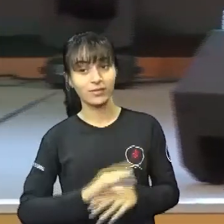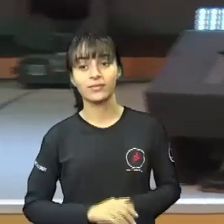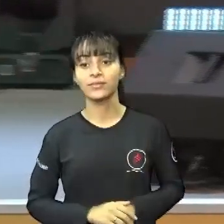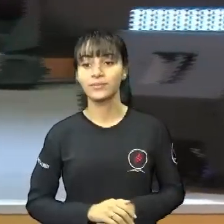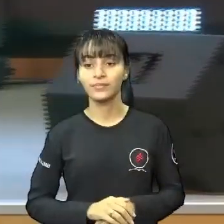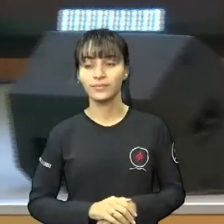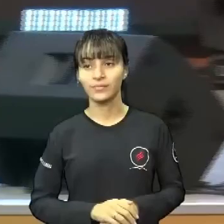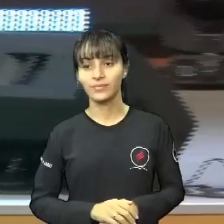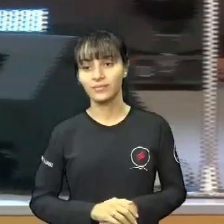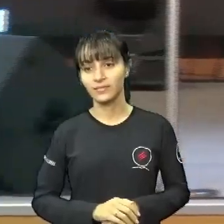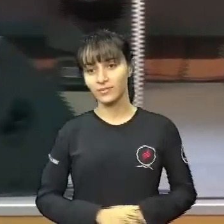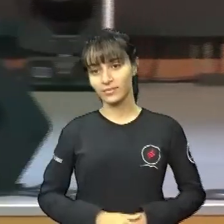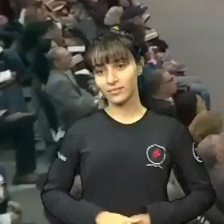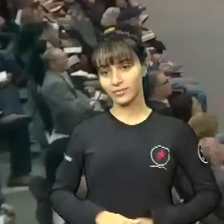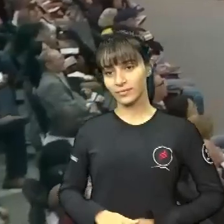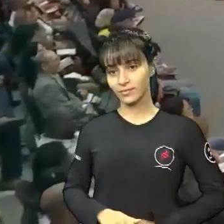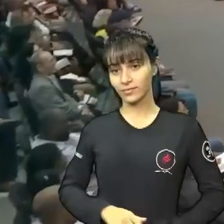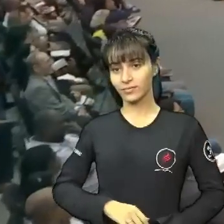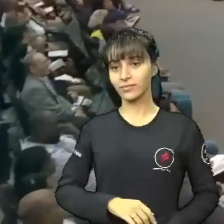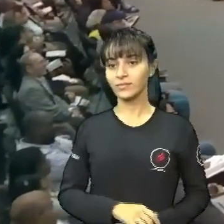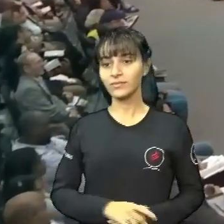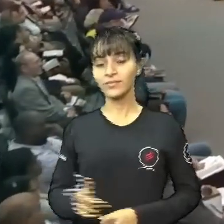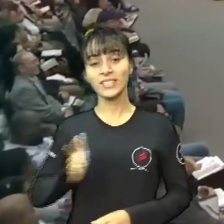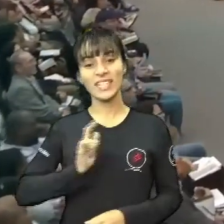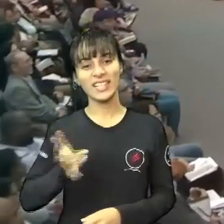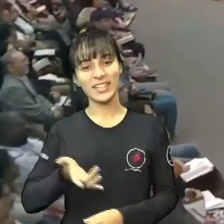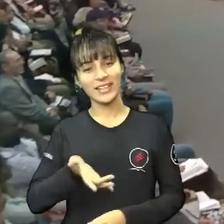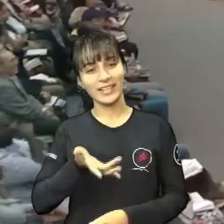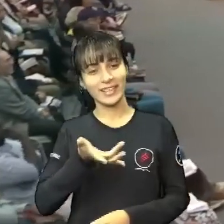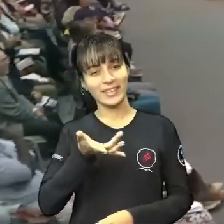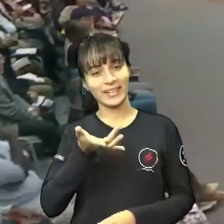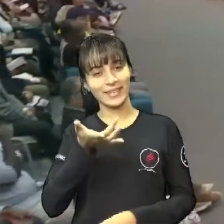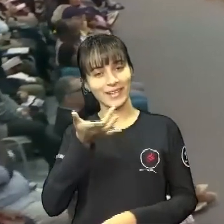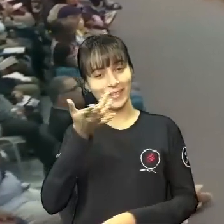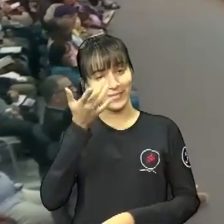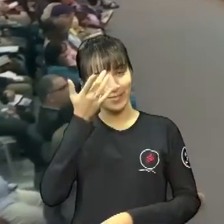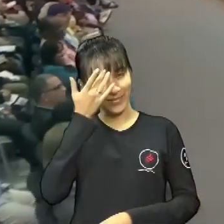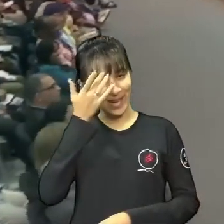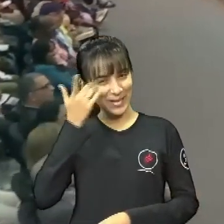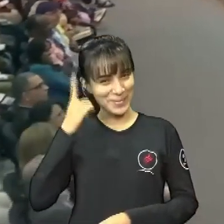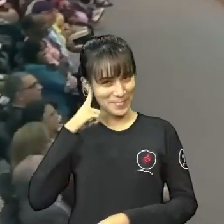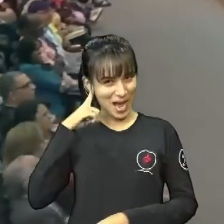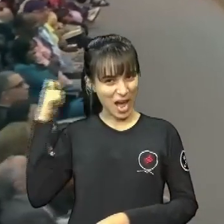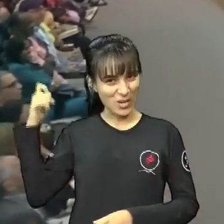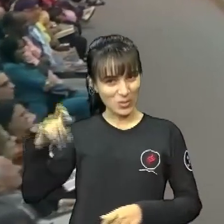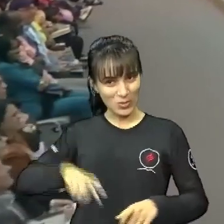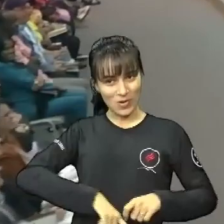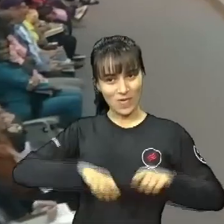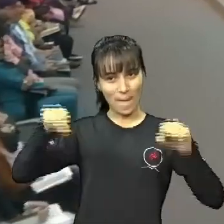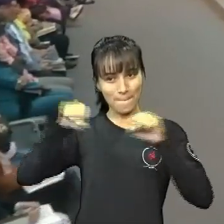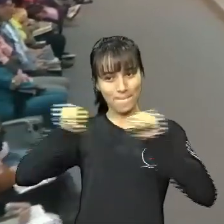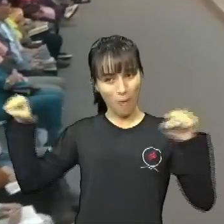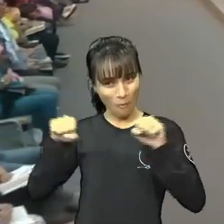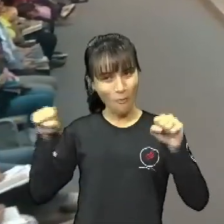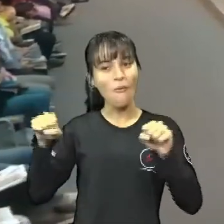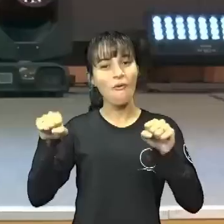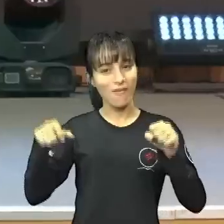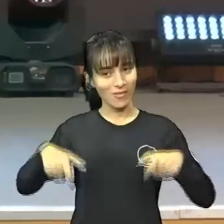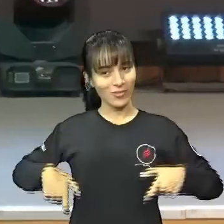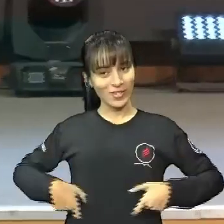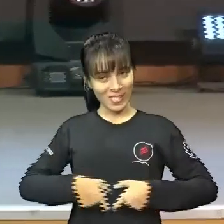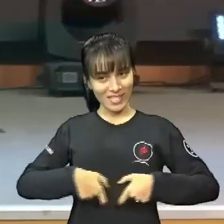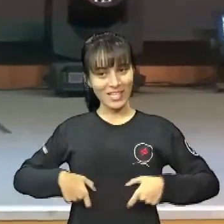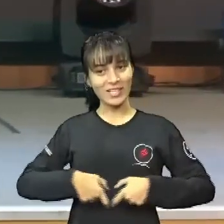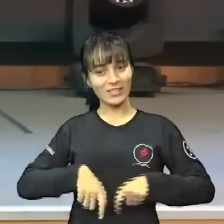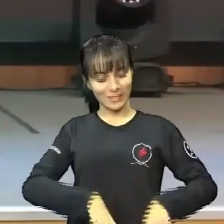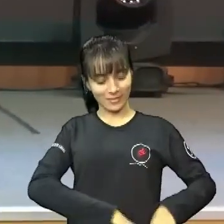aí eu eu eu eu tenho gravado o barulho do cinto Suzana tá aqui a minha irmã aí meu